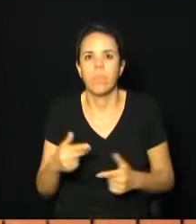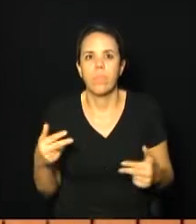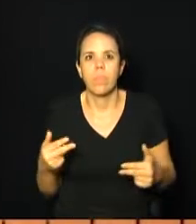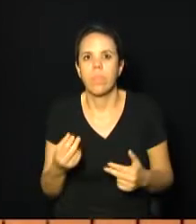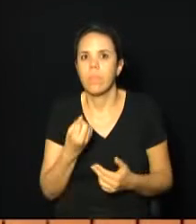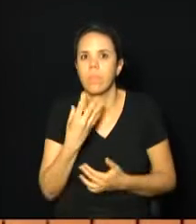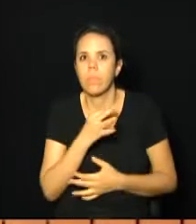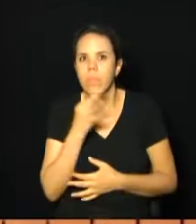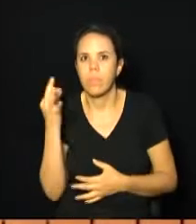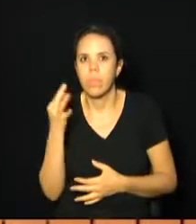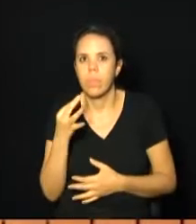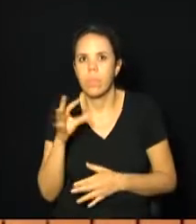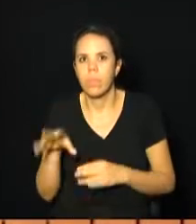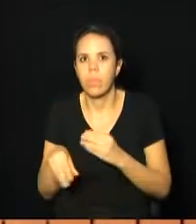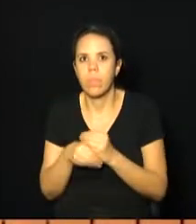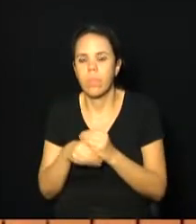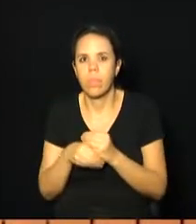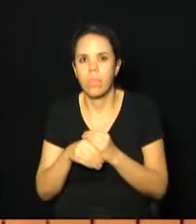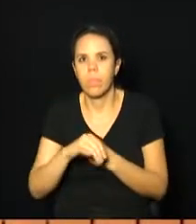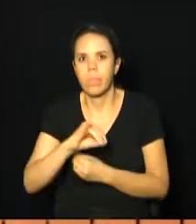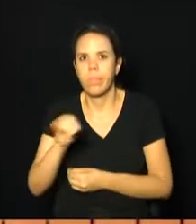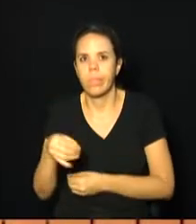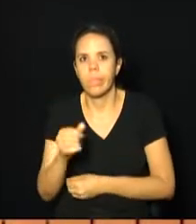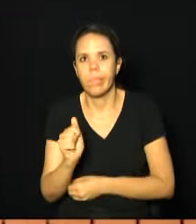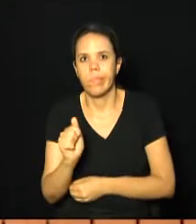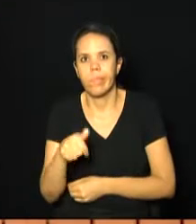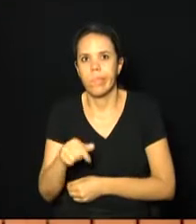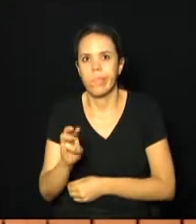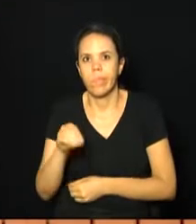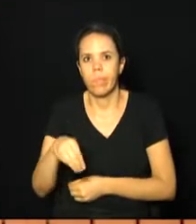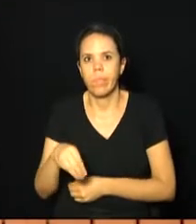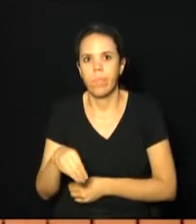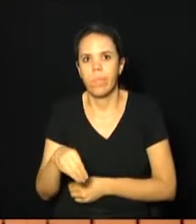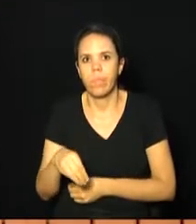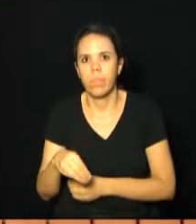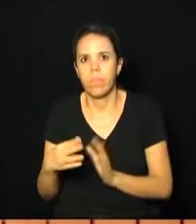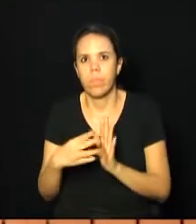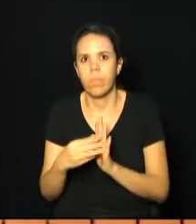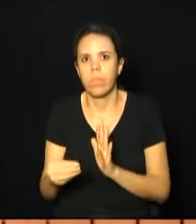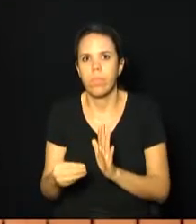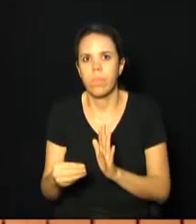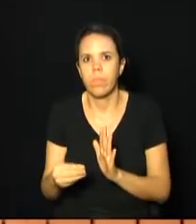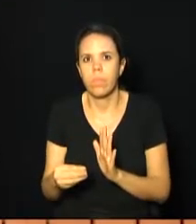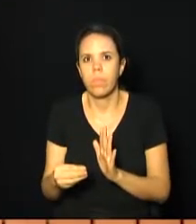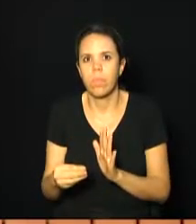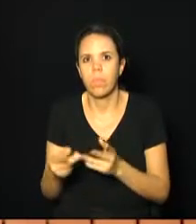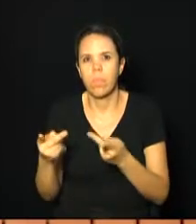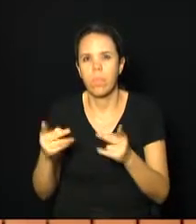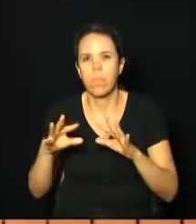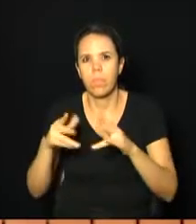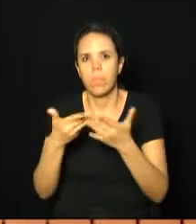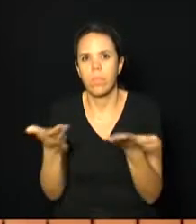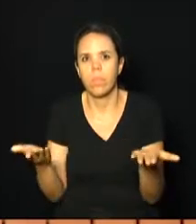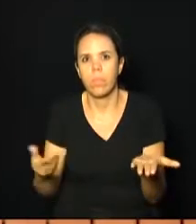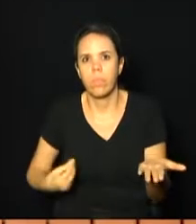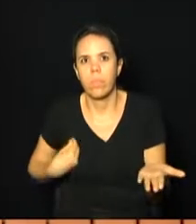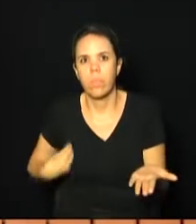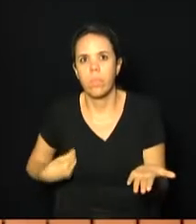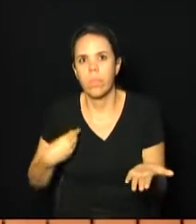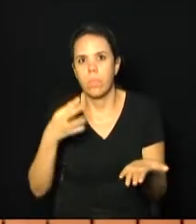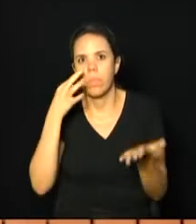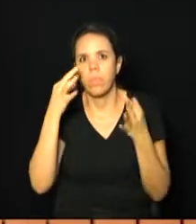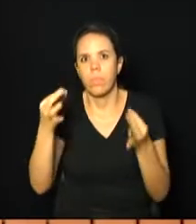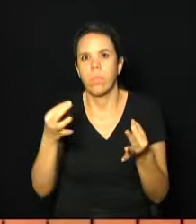muito boa que está sendo implantado lá em Joaquim Egídio, que é um modelo piloto, qual convido vocês todos para estarem lá olhando